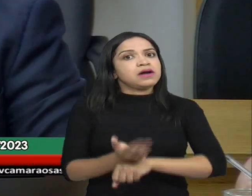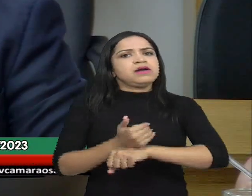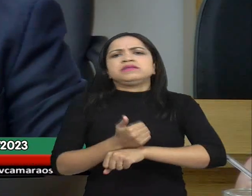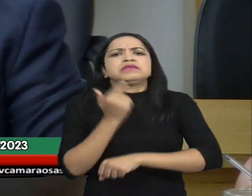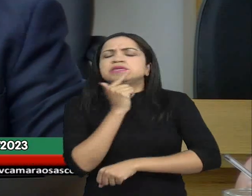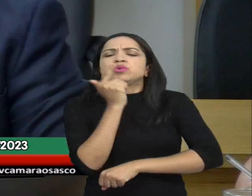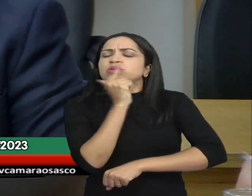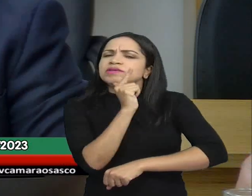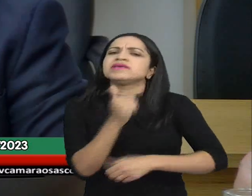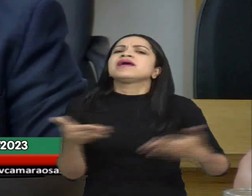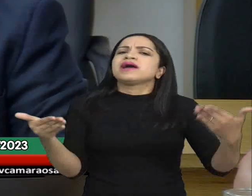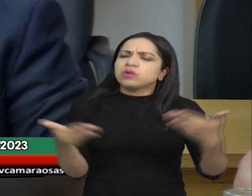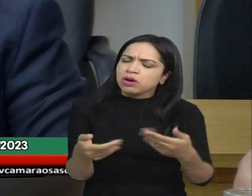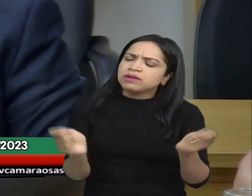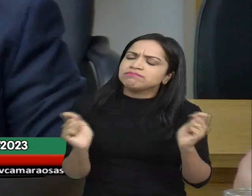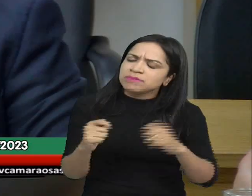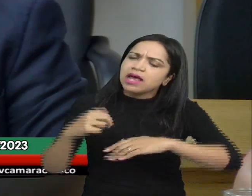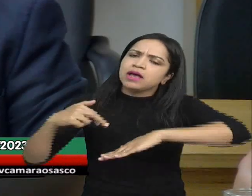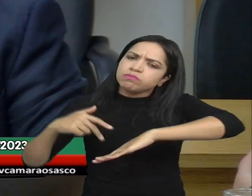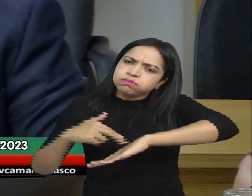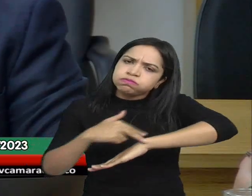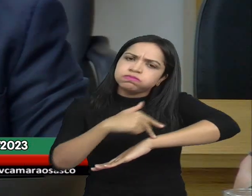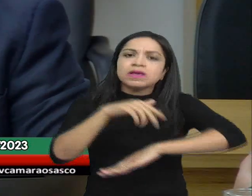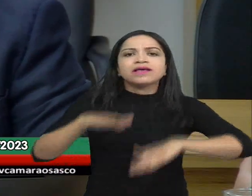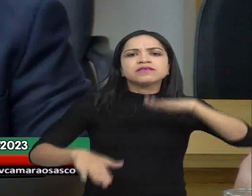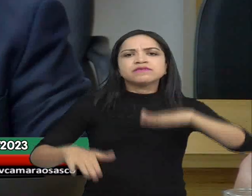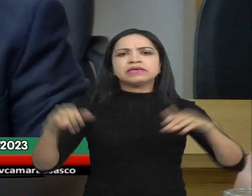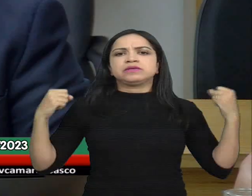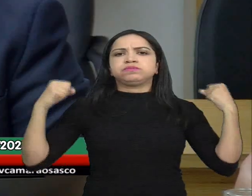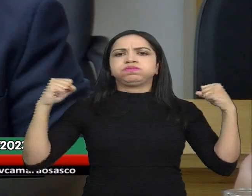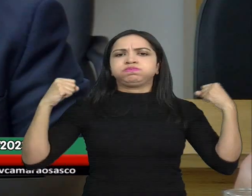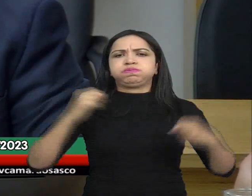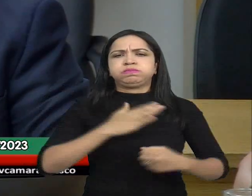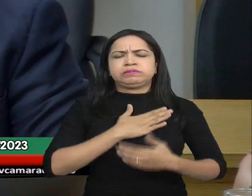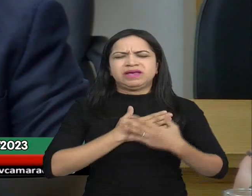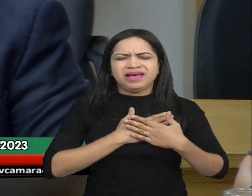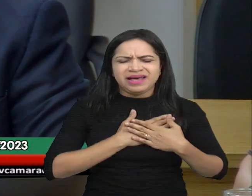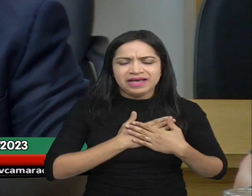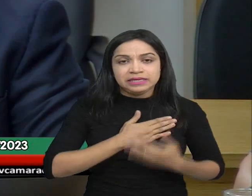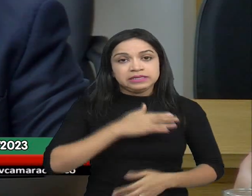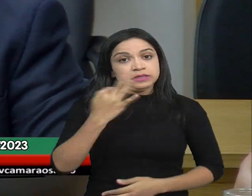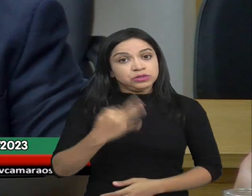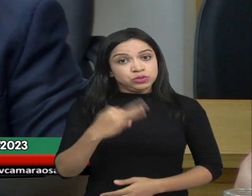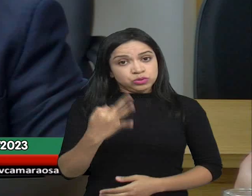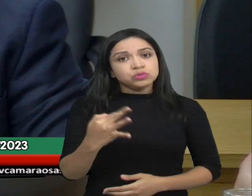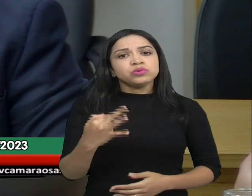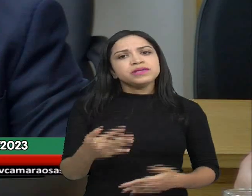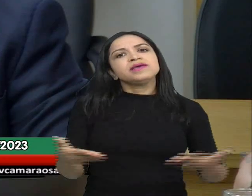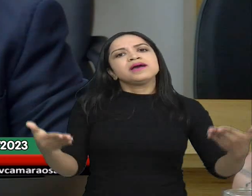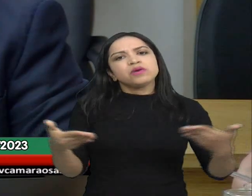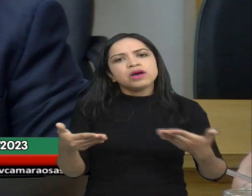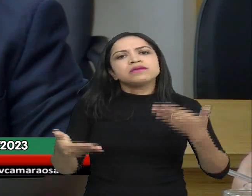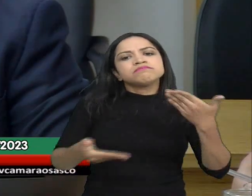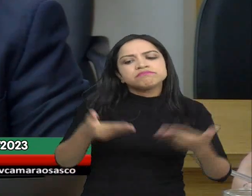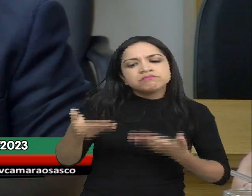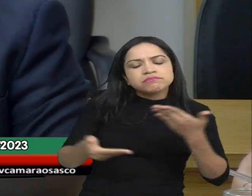no peito para fazer qualquer atividade, com esses procedimentos, tanto invasivo ou cirúrgico, a gente consegue tirar. Mas